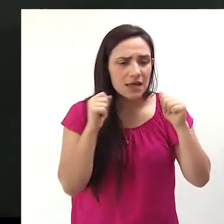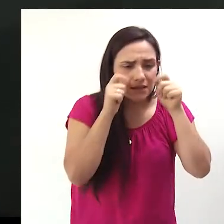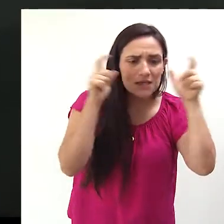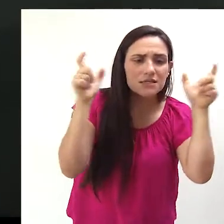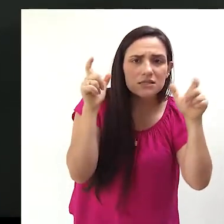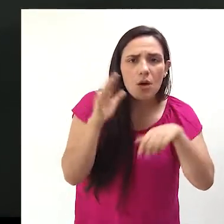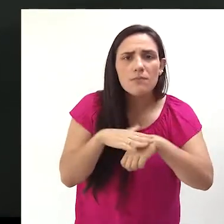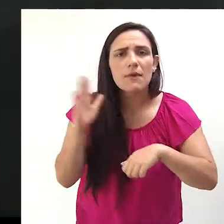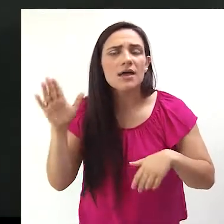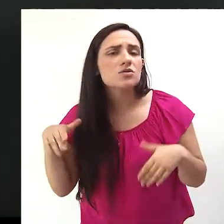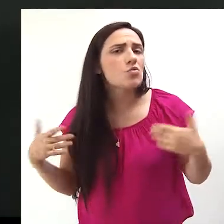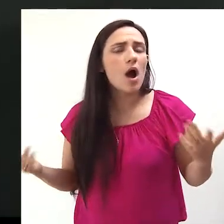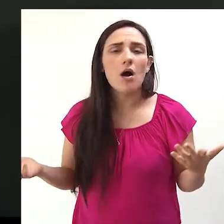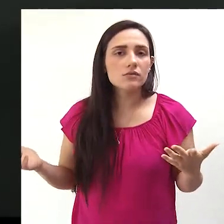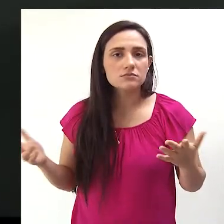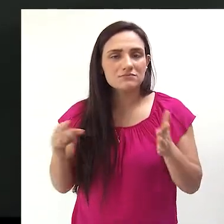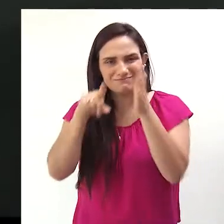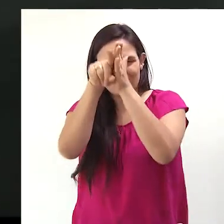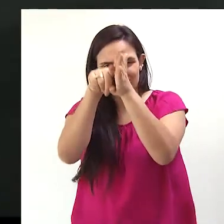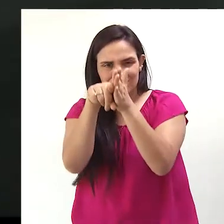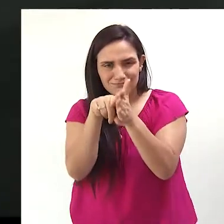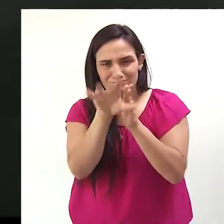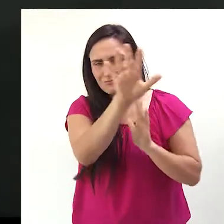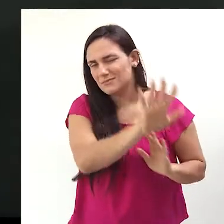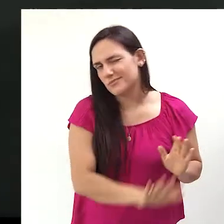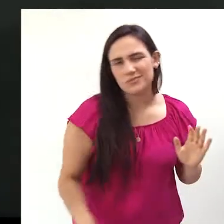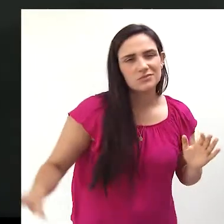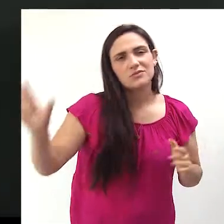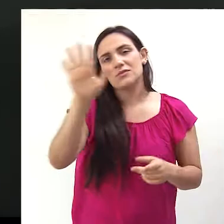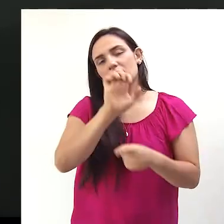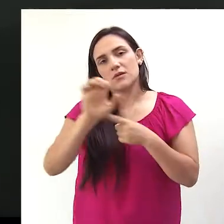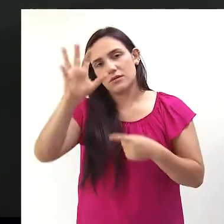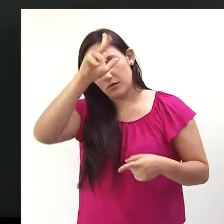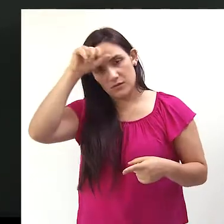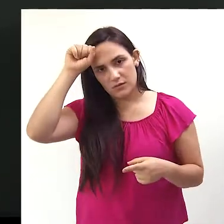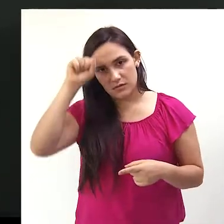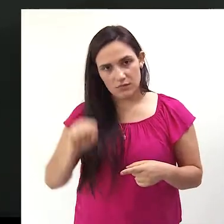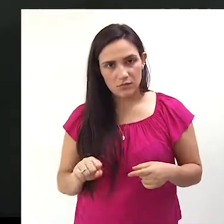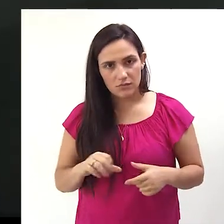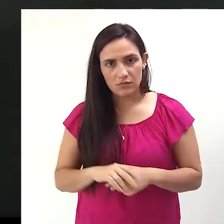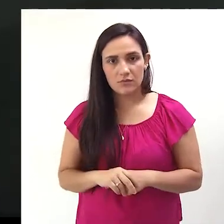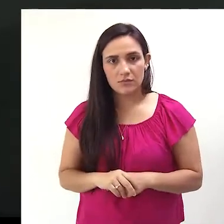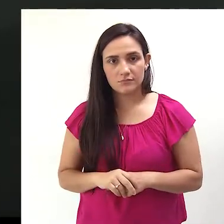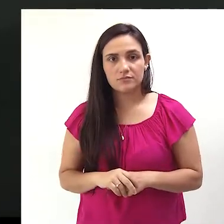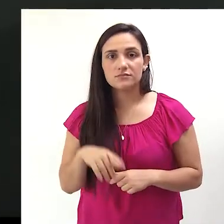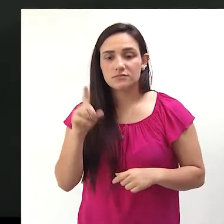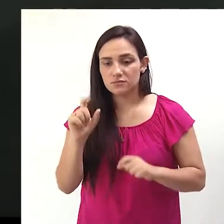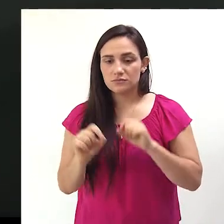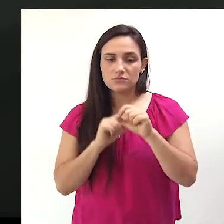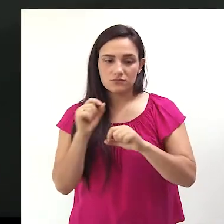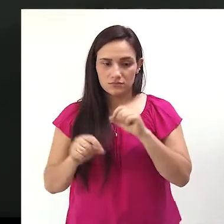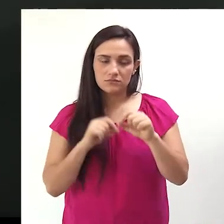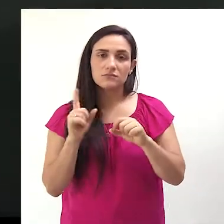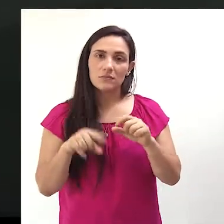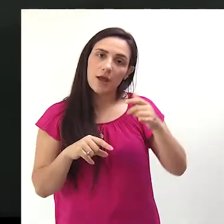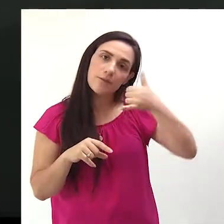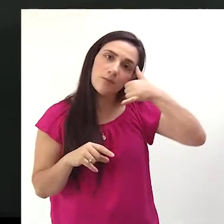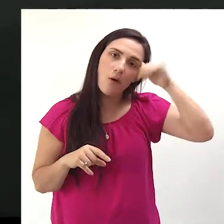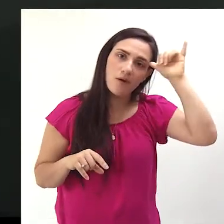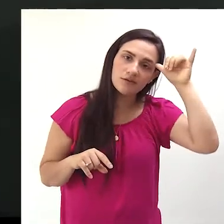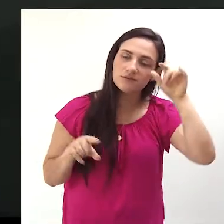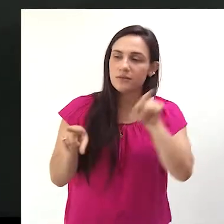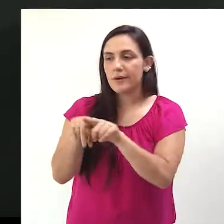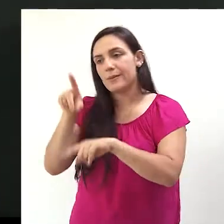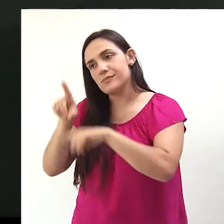atenção maior ou menor. Então, basicamente, a atribuição seria assim, acima de 50 cabeças de gado e acima de R$80